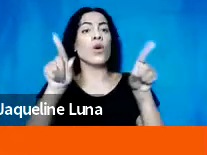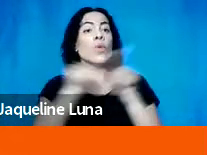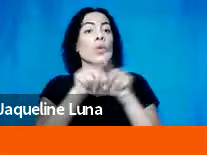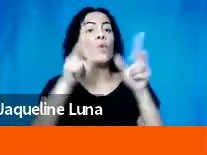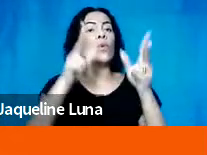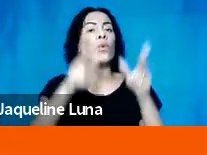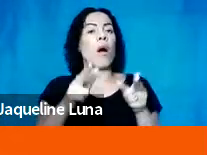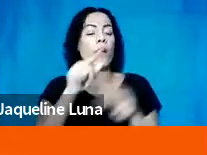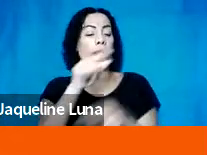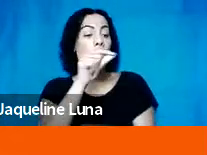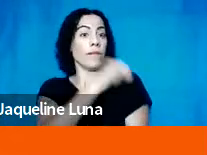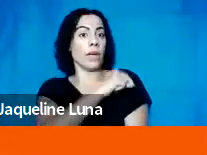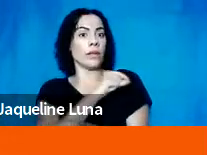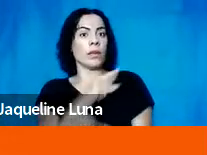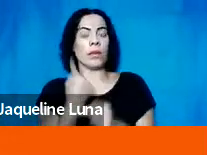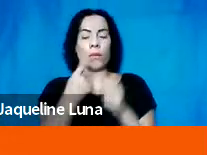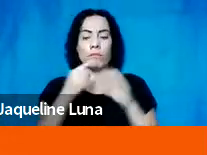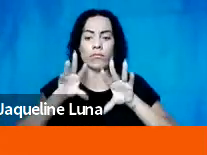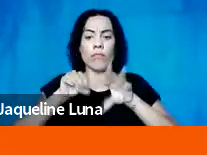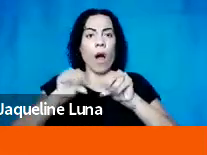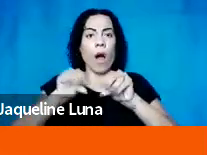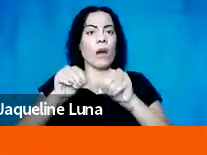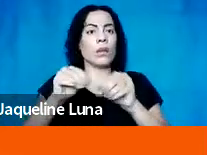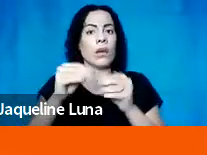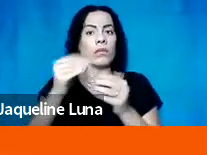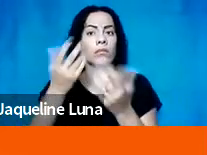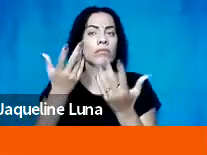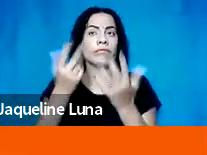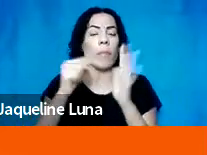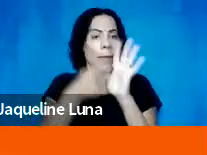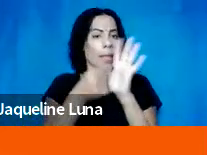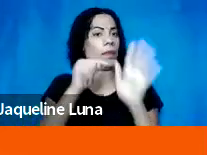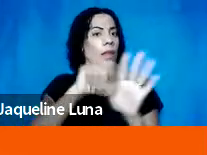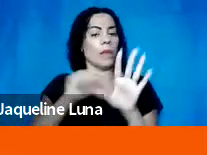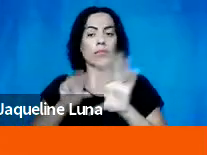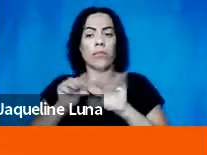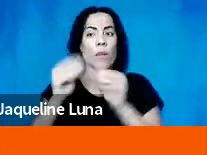fogo por uma indústria,